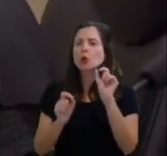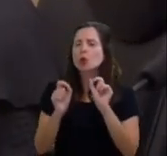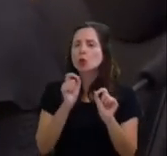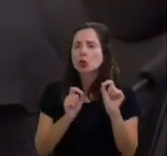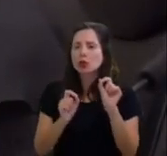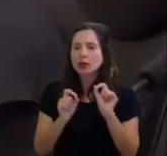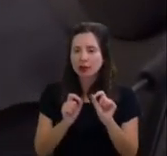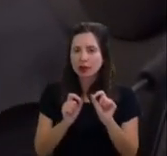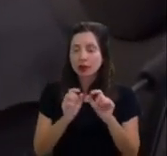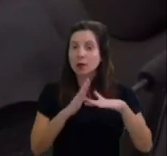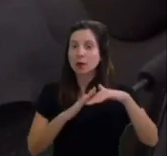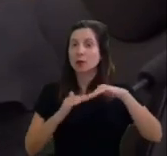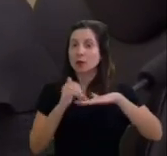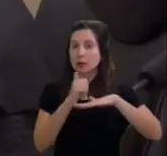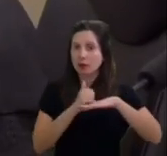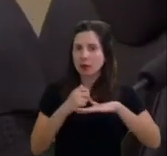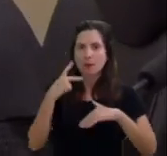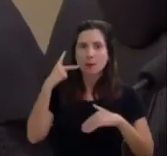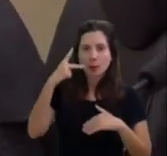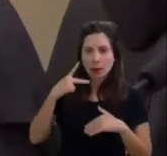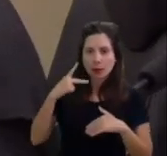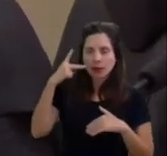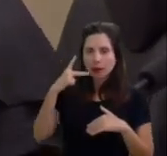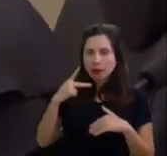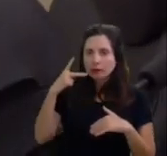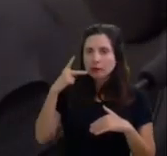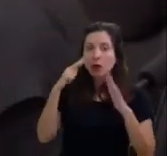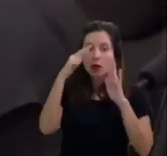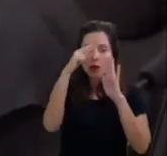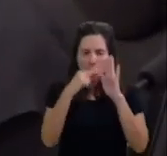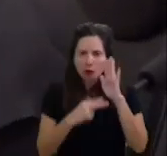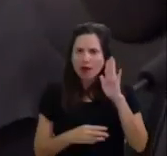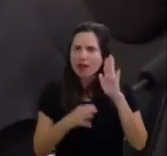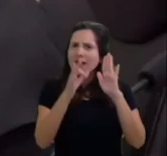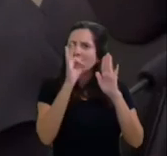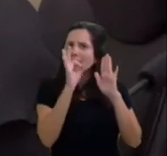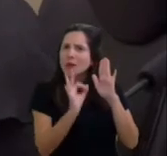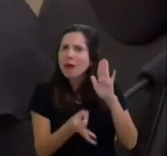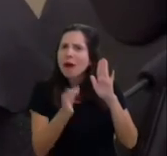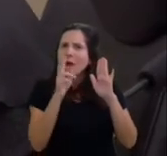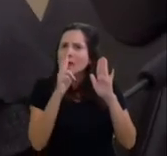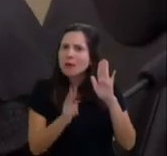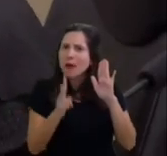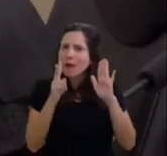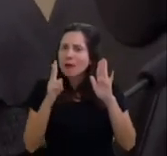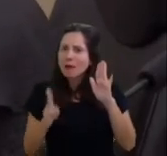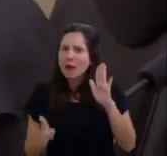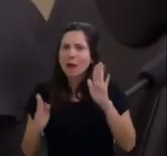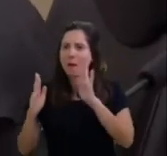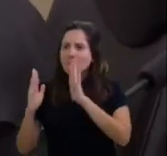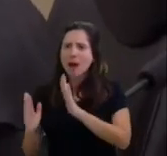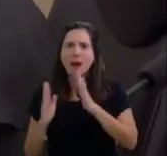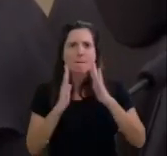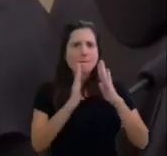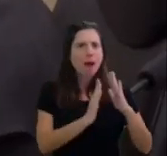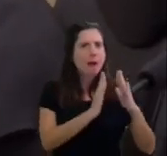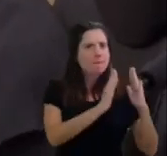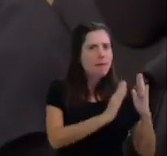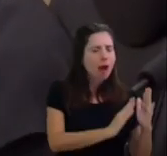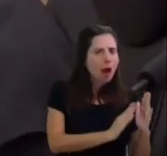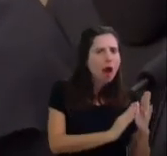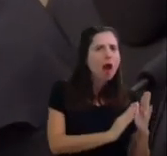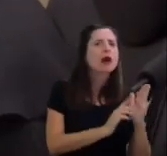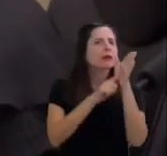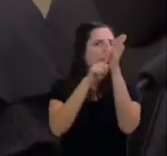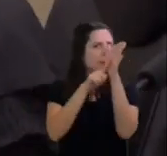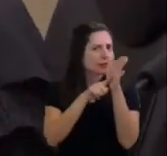Procuradoria Regional assume neste ponto me parece ser o mesmo assumido pelas partes, inclusive pelos investigados em suas alegações finais.